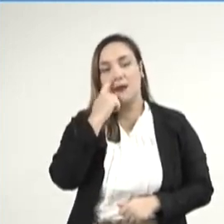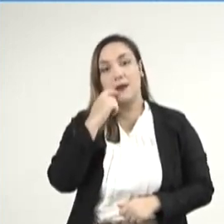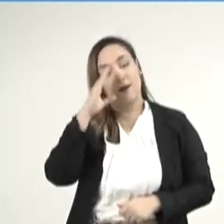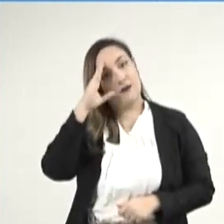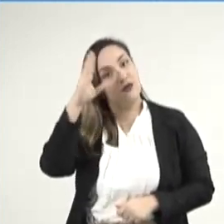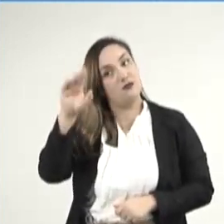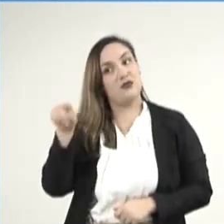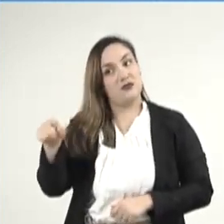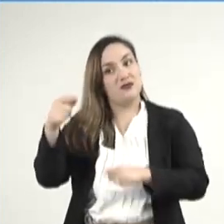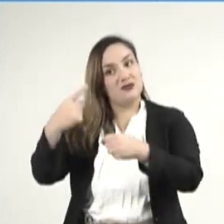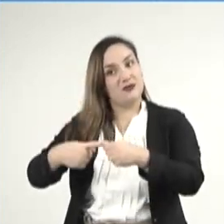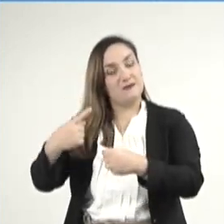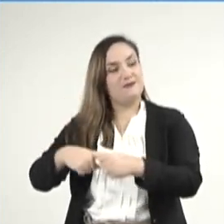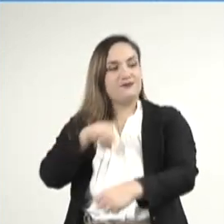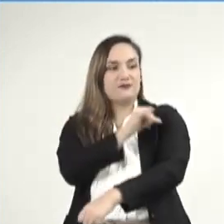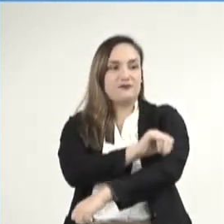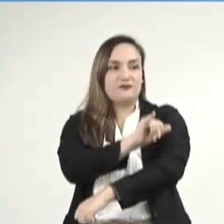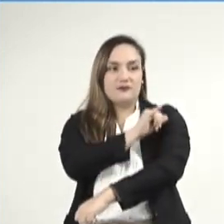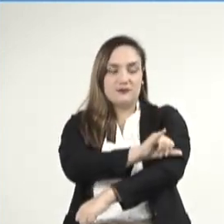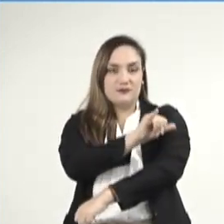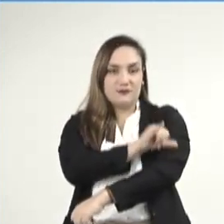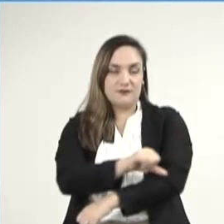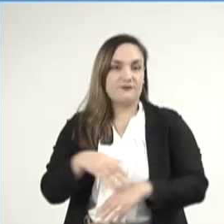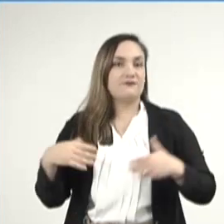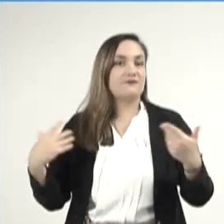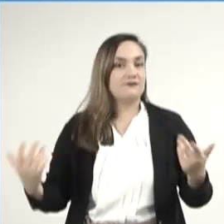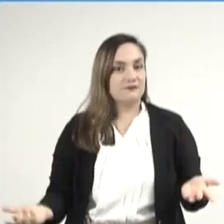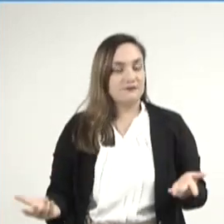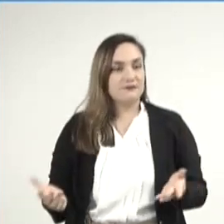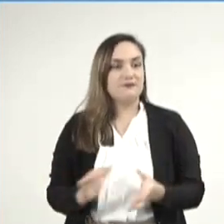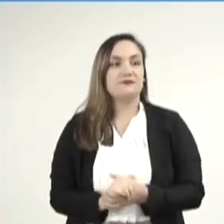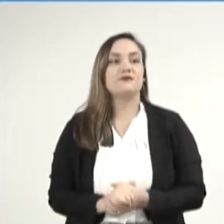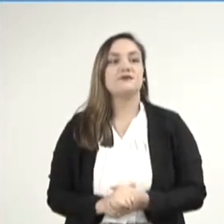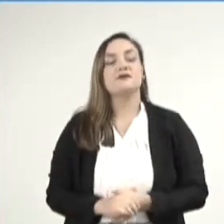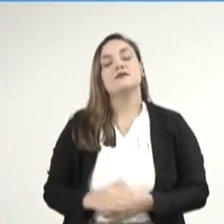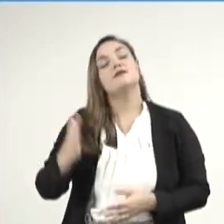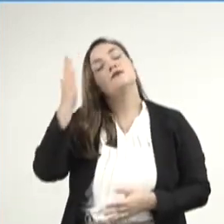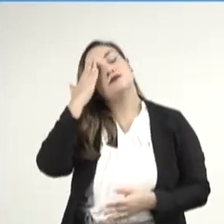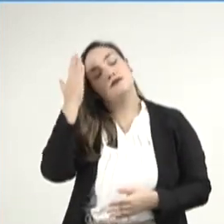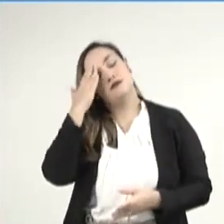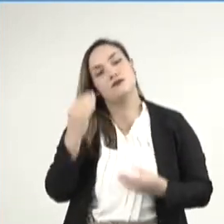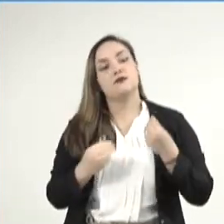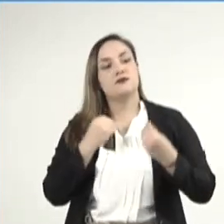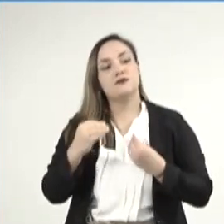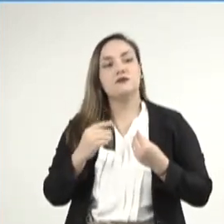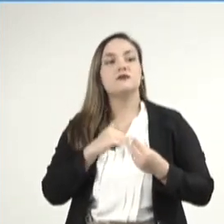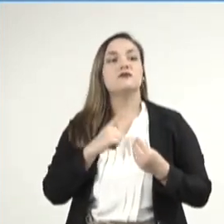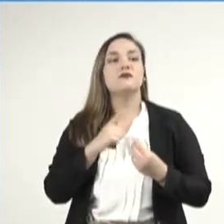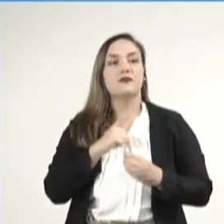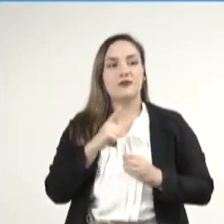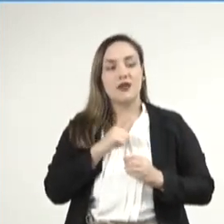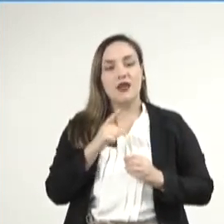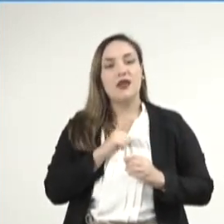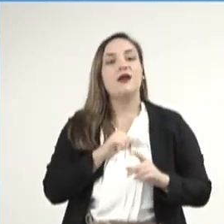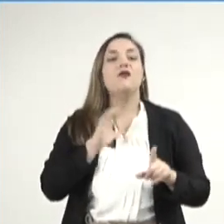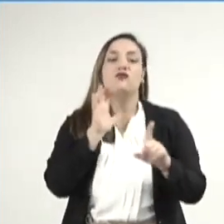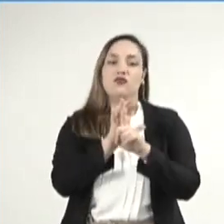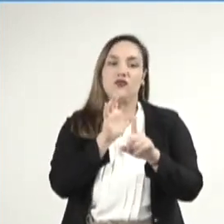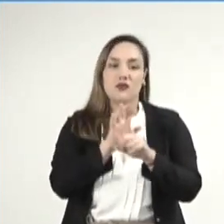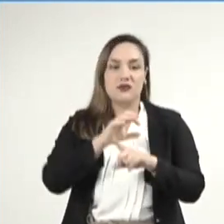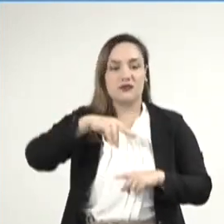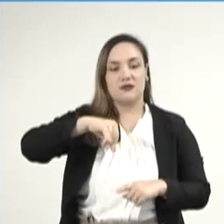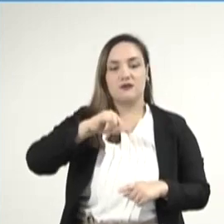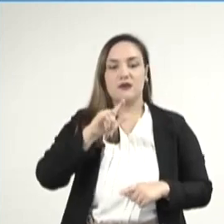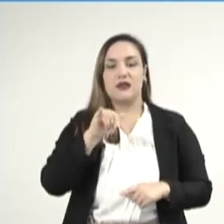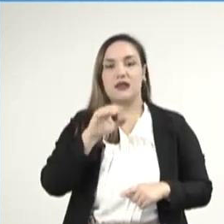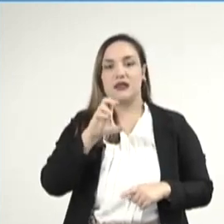Principalmente no Rio de Janeiro, a gente sabe da influência que tem as milícias, por